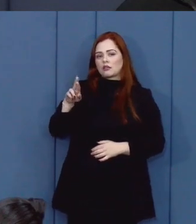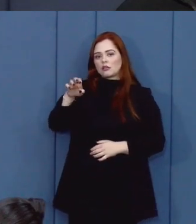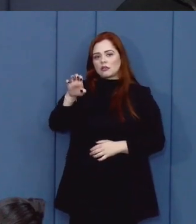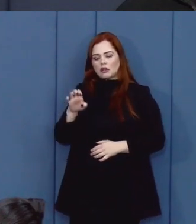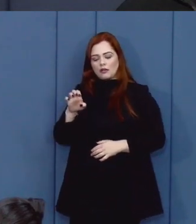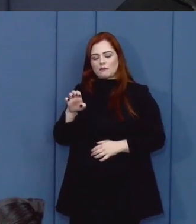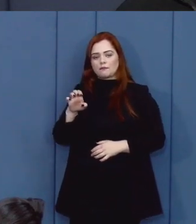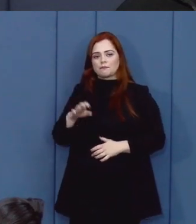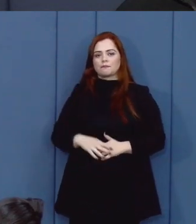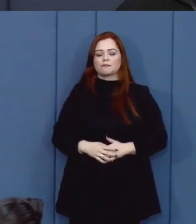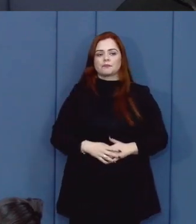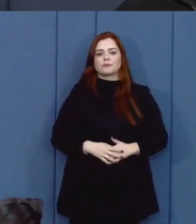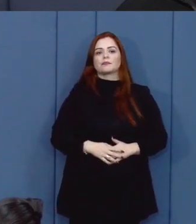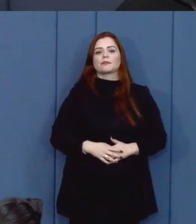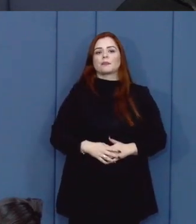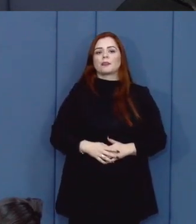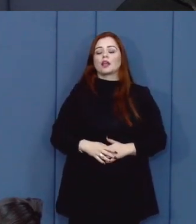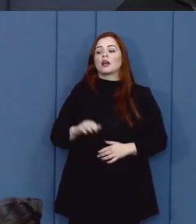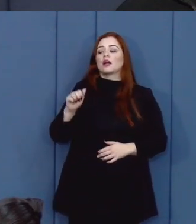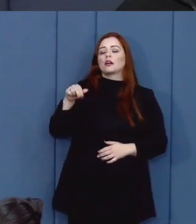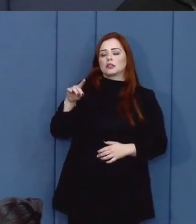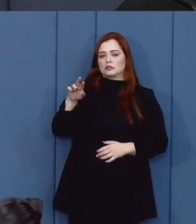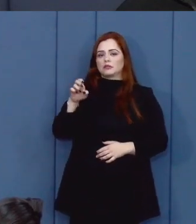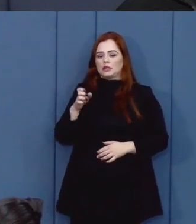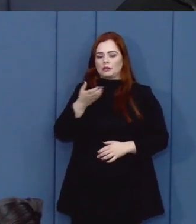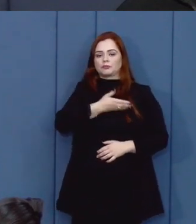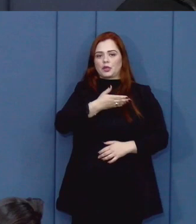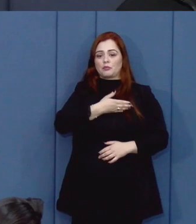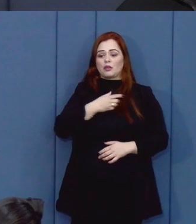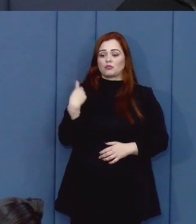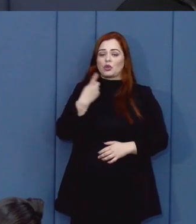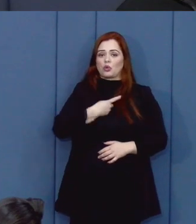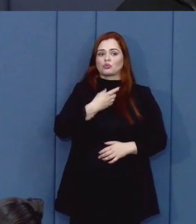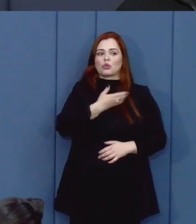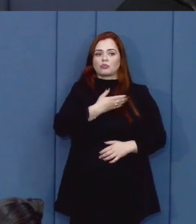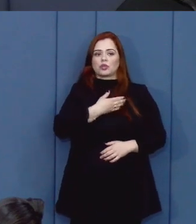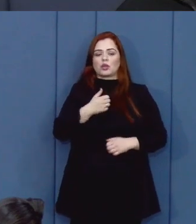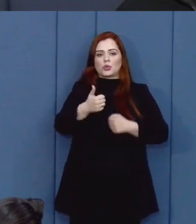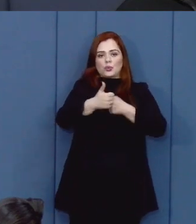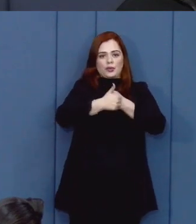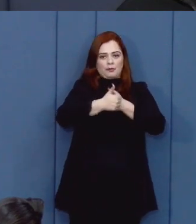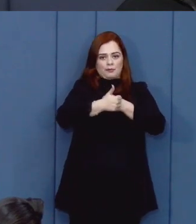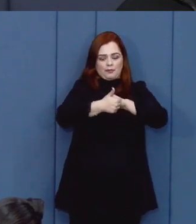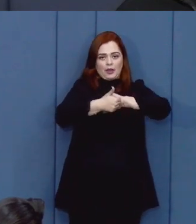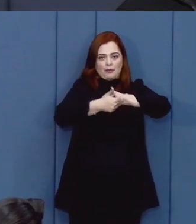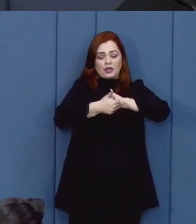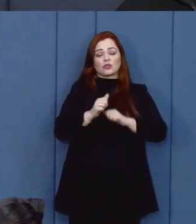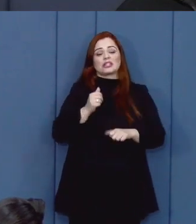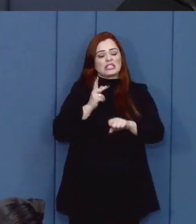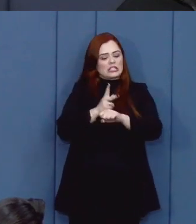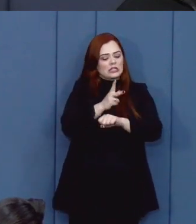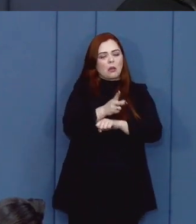Luiz de Souza dos Santos. O André é nosso colega lá no Inmetro, esteve à